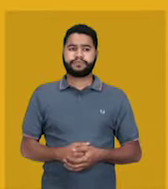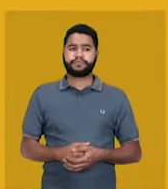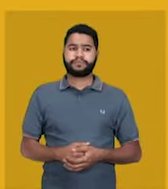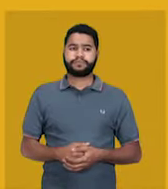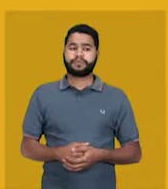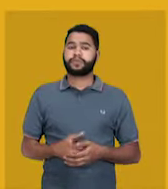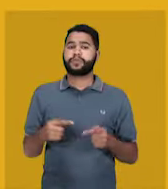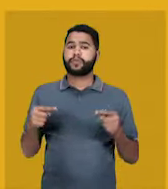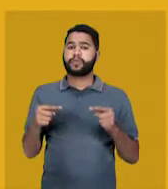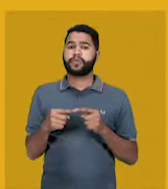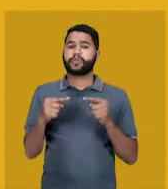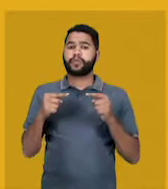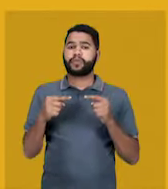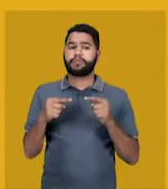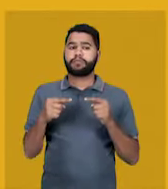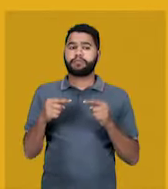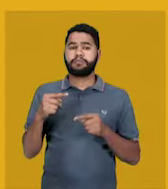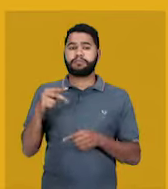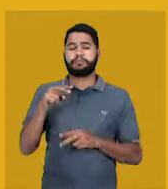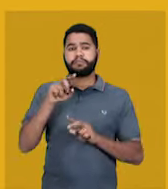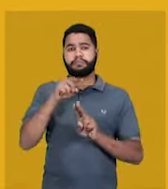está para π.